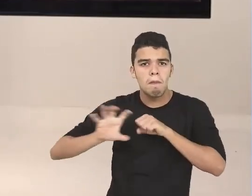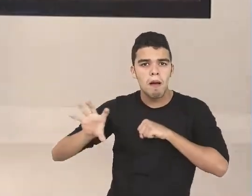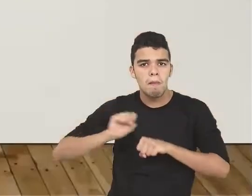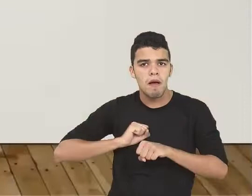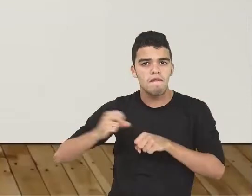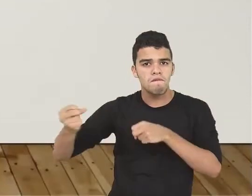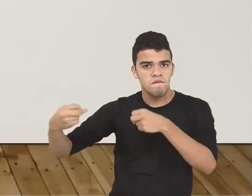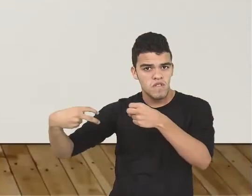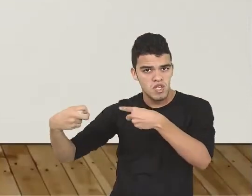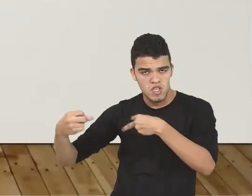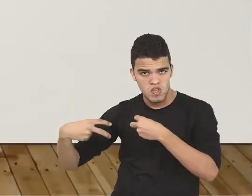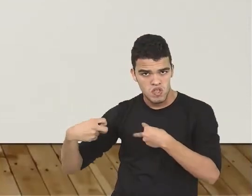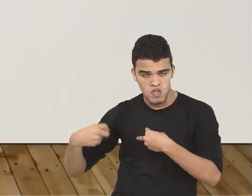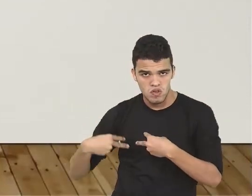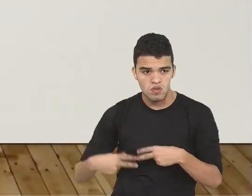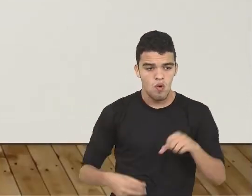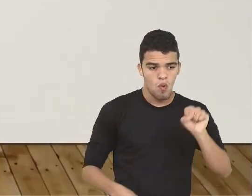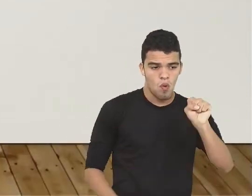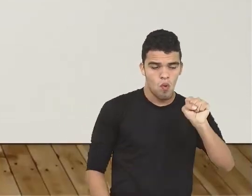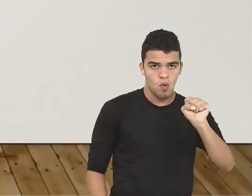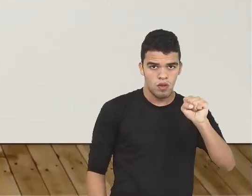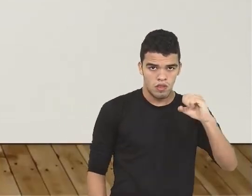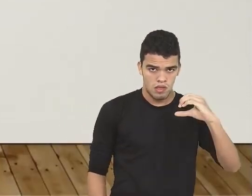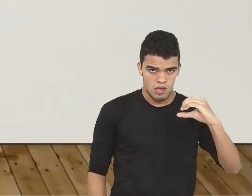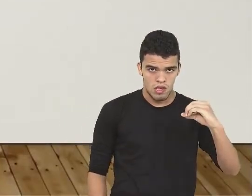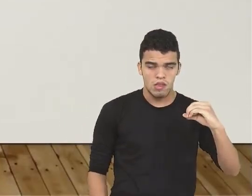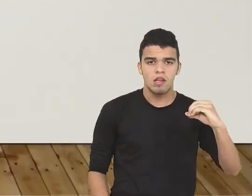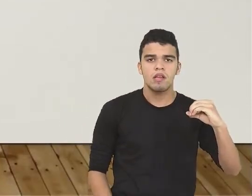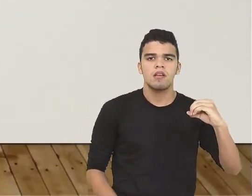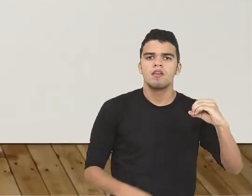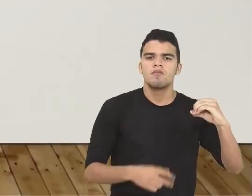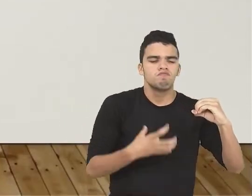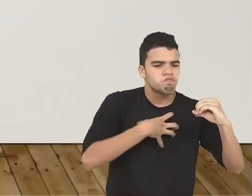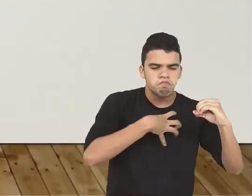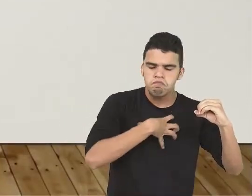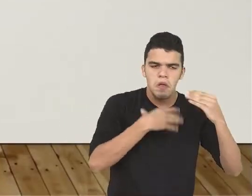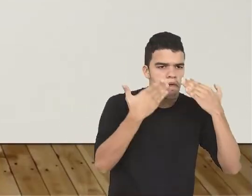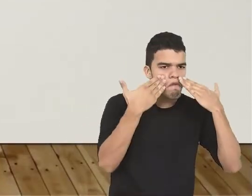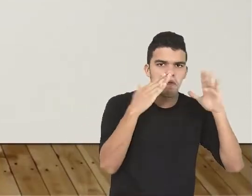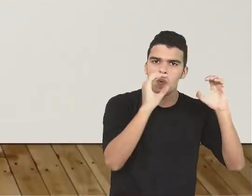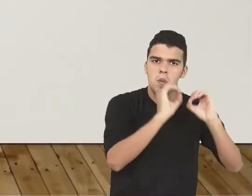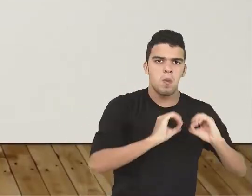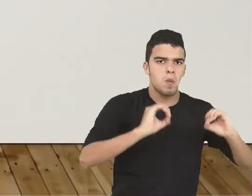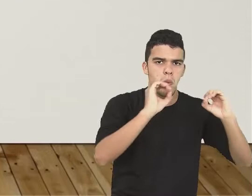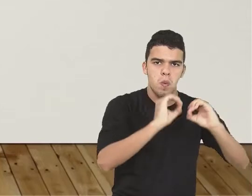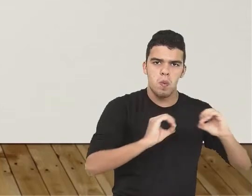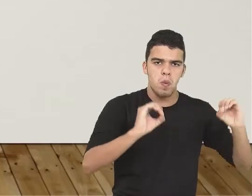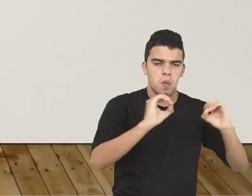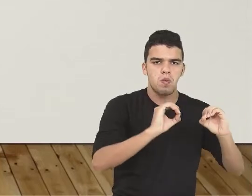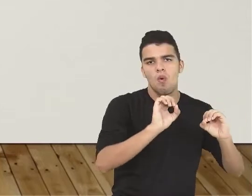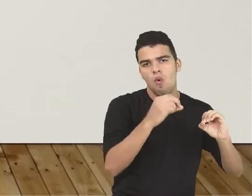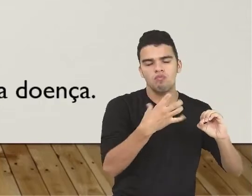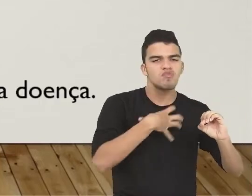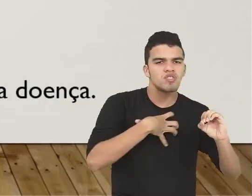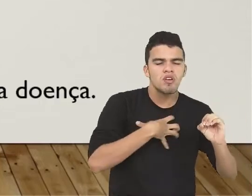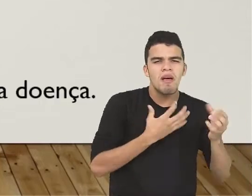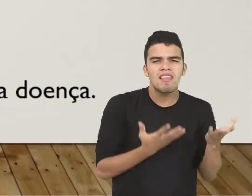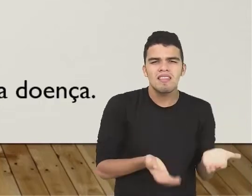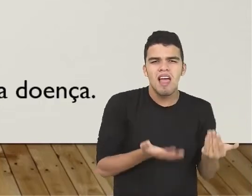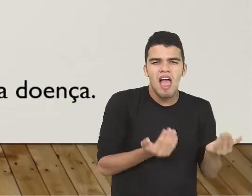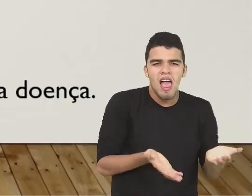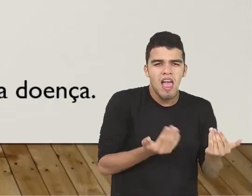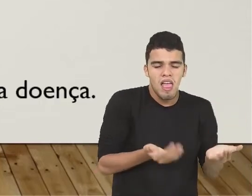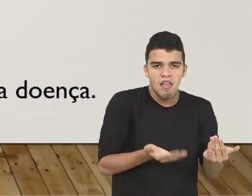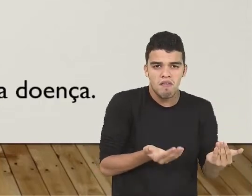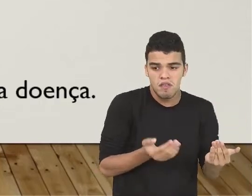80 são assintomáticas, ou seja, não apresentam sintomas evidentes, ou elas apresentam sintomas bem leves da doença. E